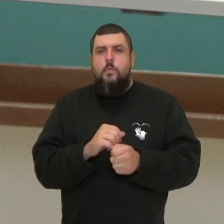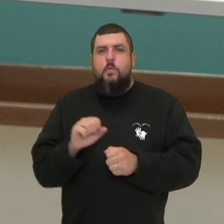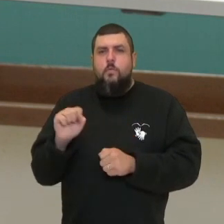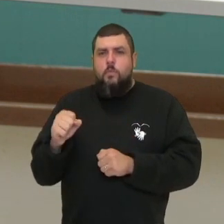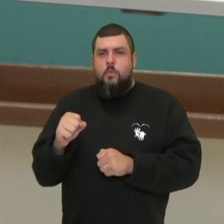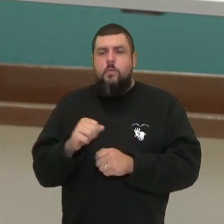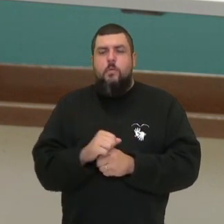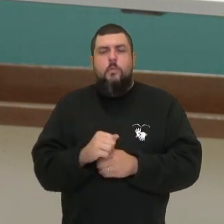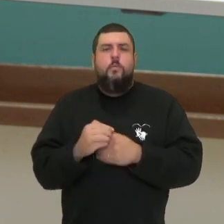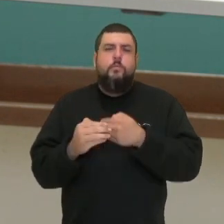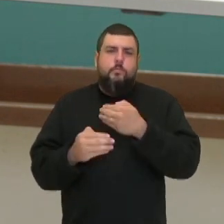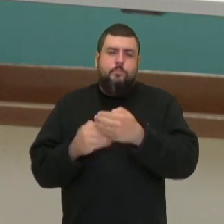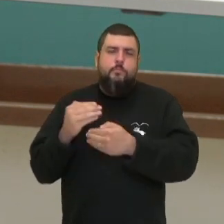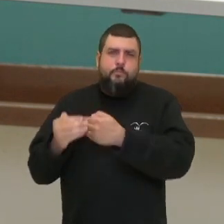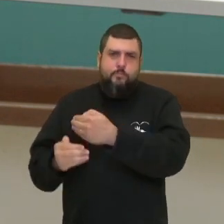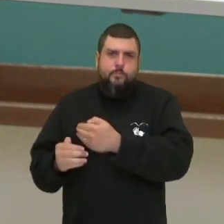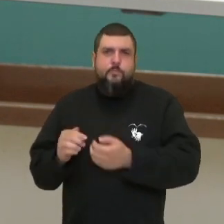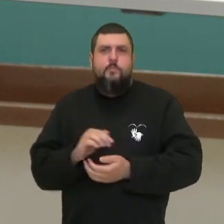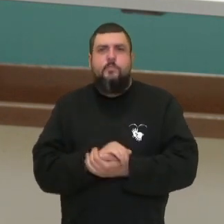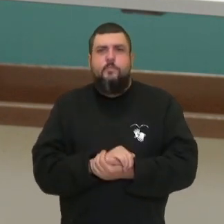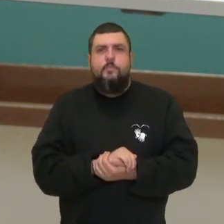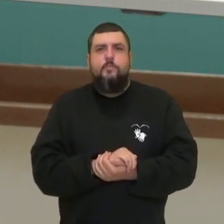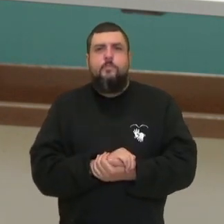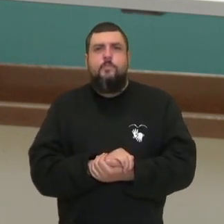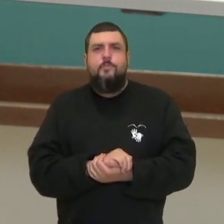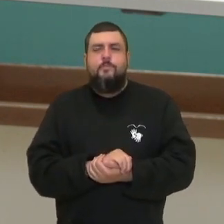8 e assim sucessivamente.